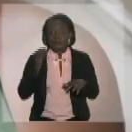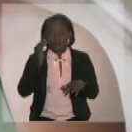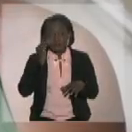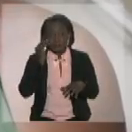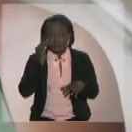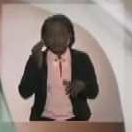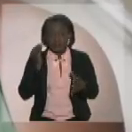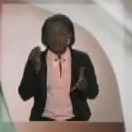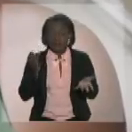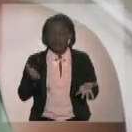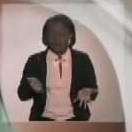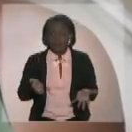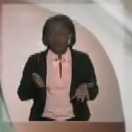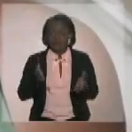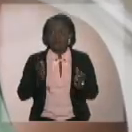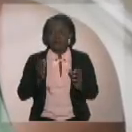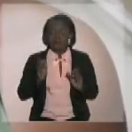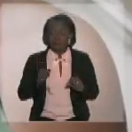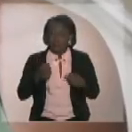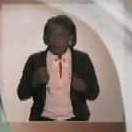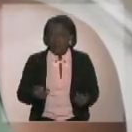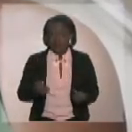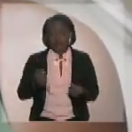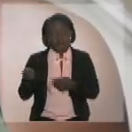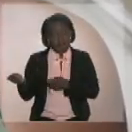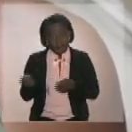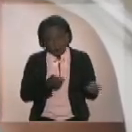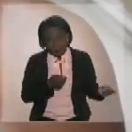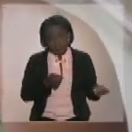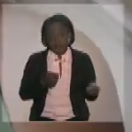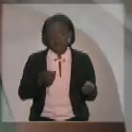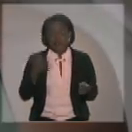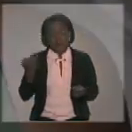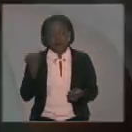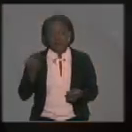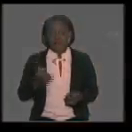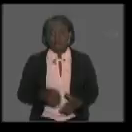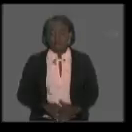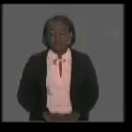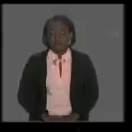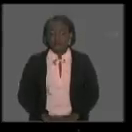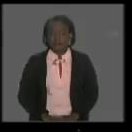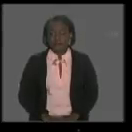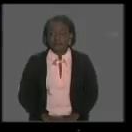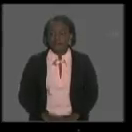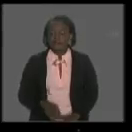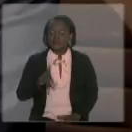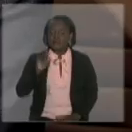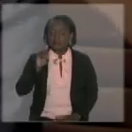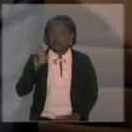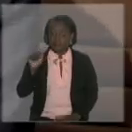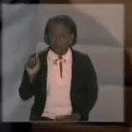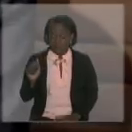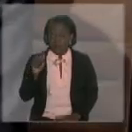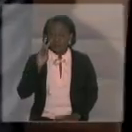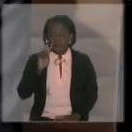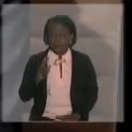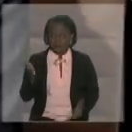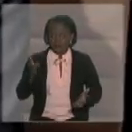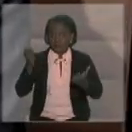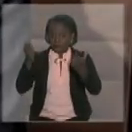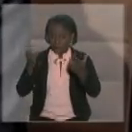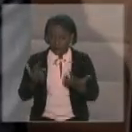tenta fazer com frequência, né? É extremamente importante. Dora, como a gente viu